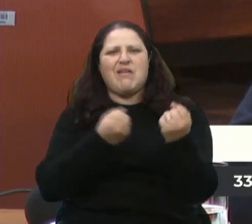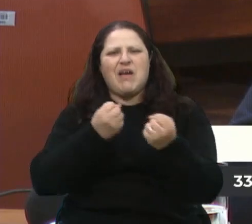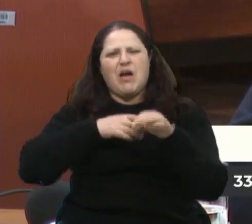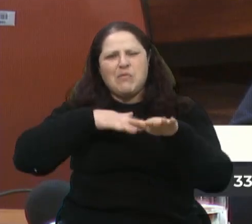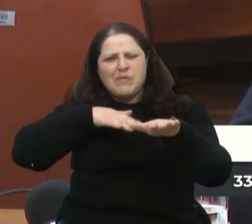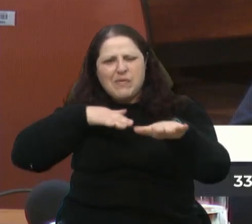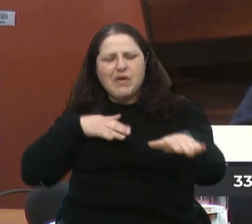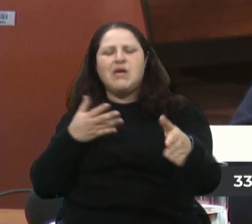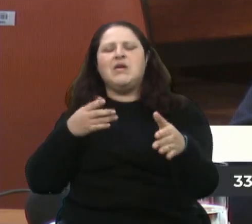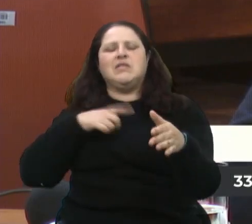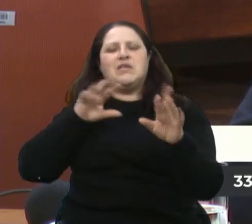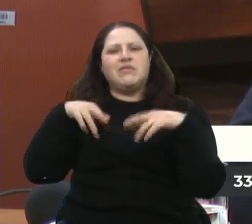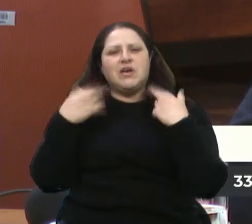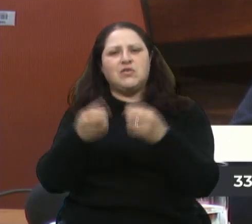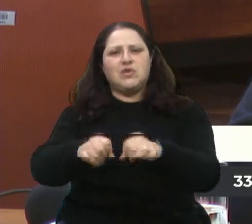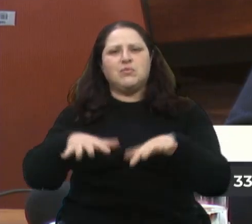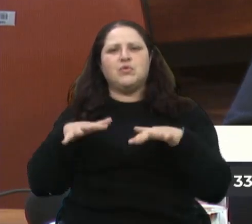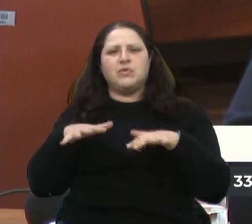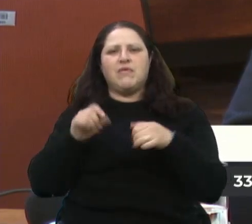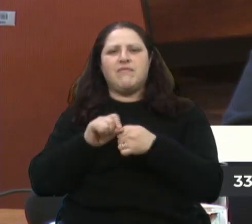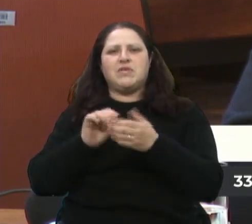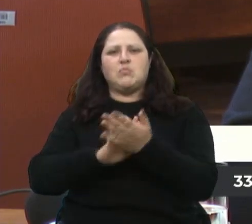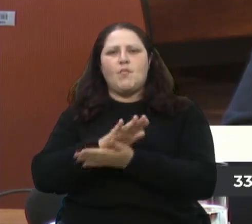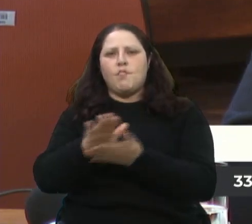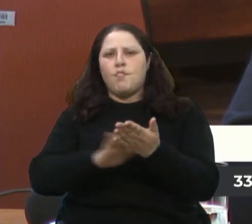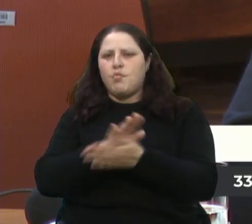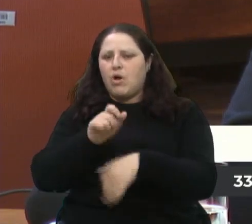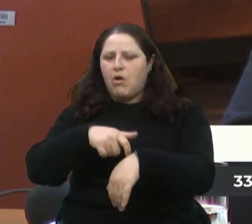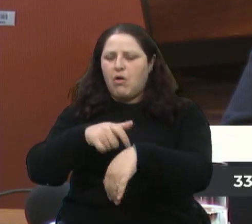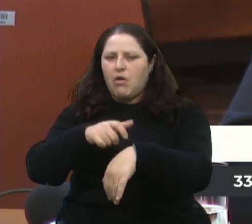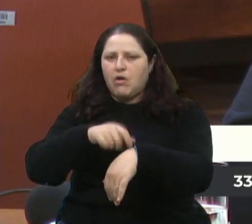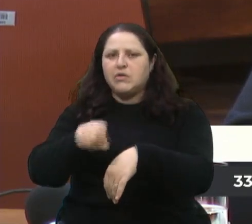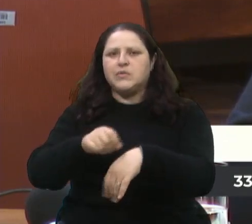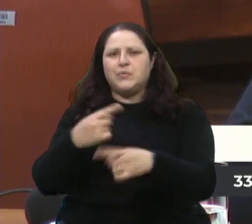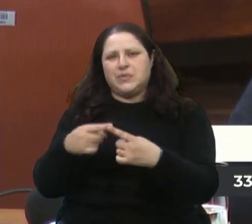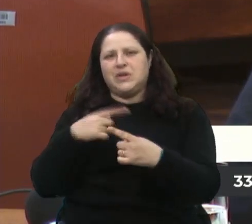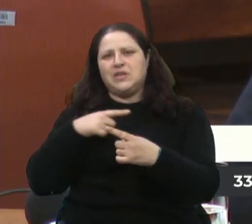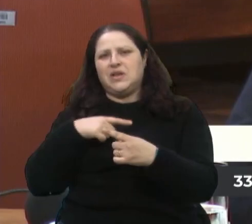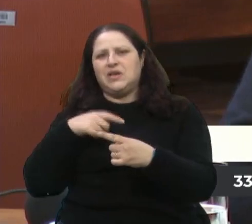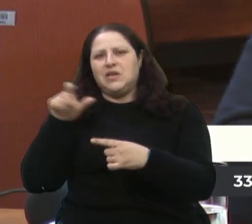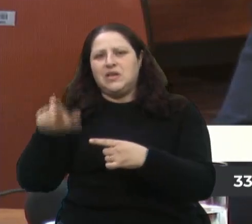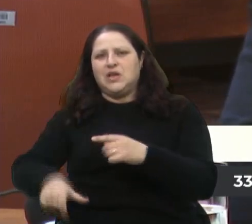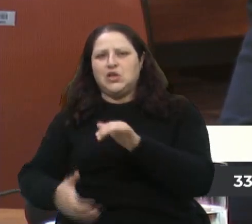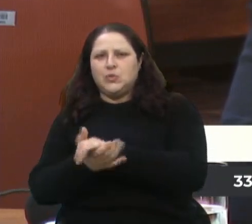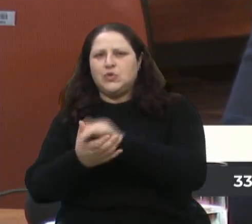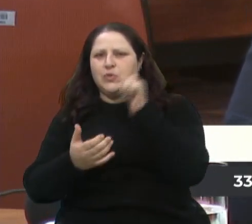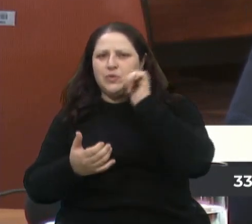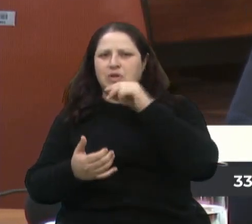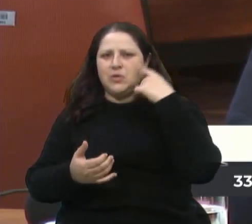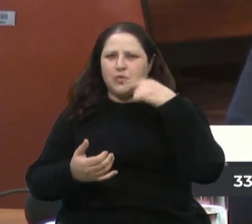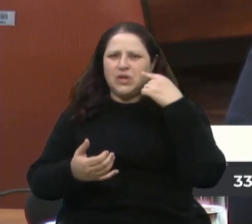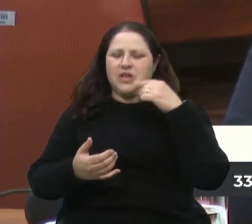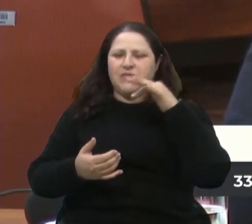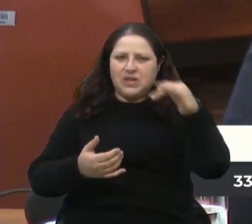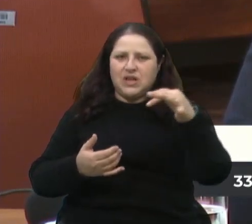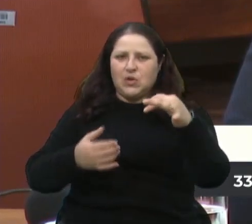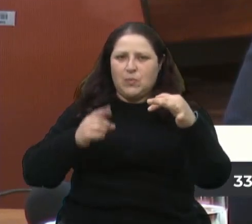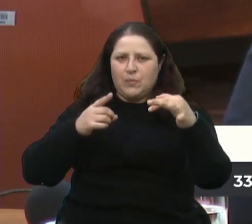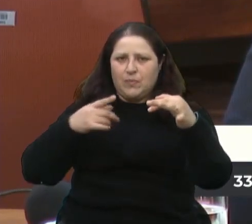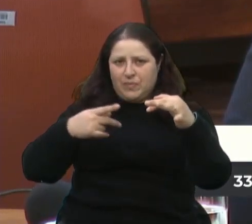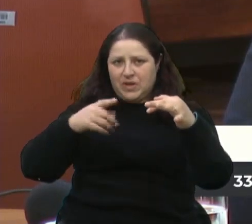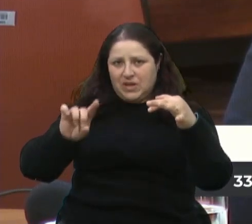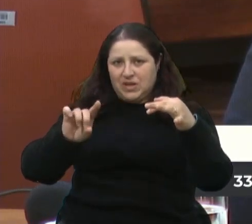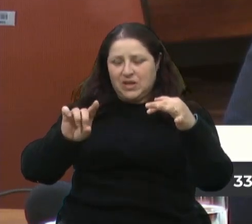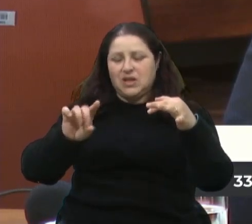audiências públicas, e nada foi feito. Chegou na hora, porque tinha o esposo de uma deputada federal do PT na época, que ele trabalhava